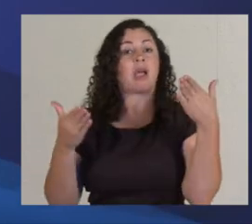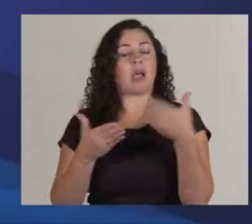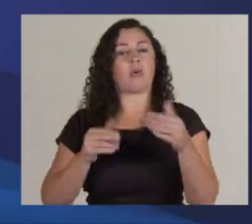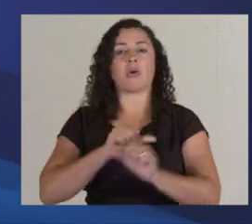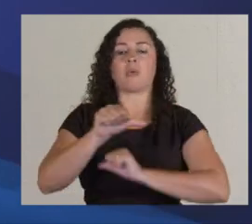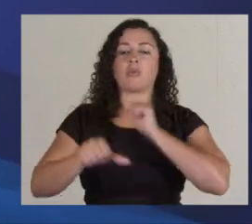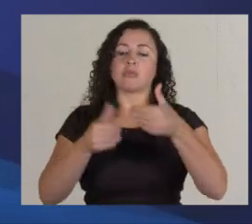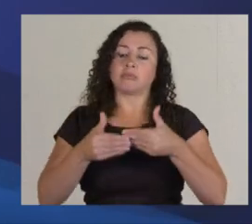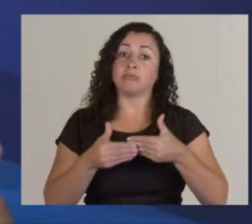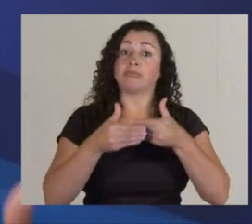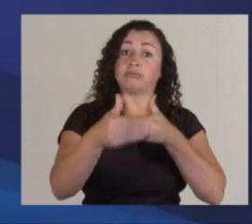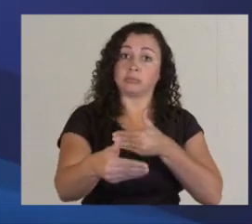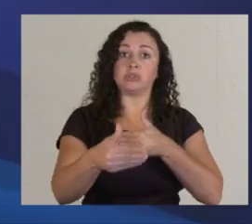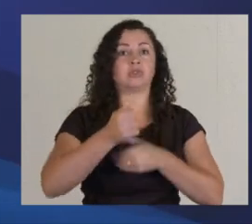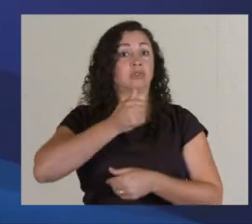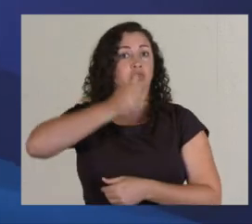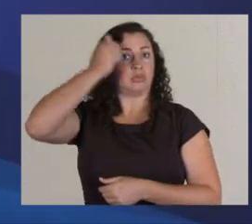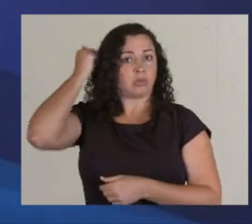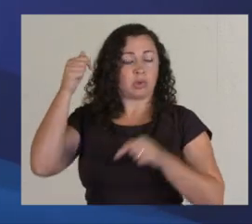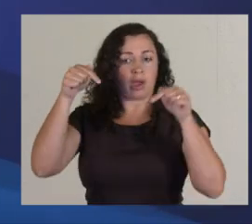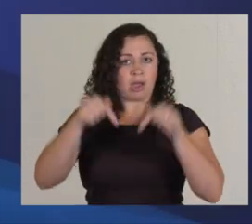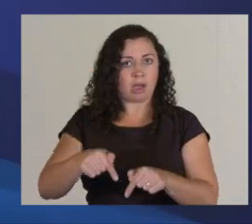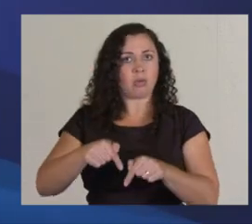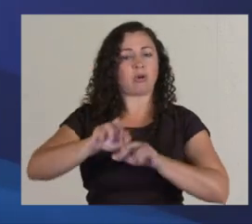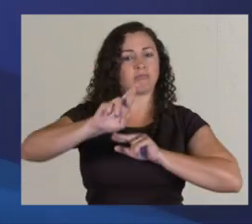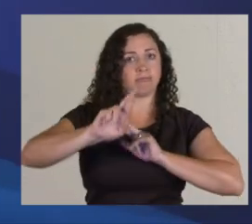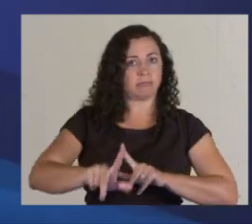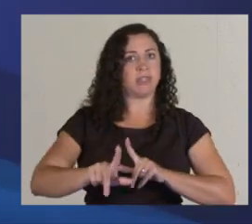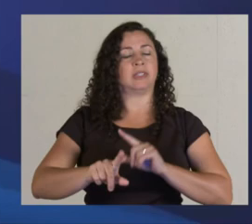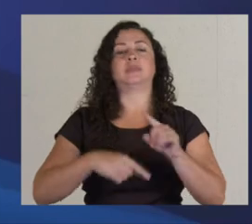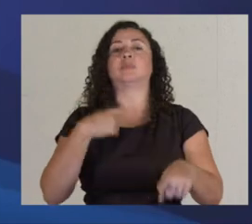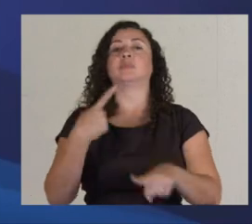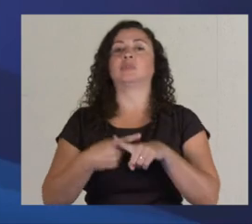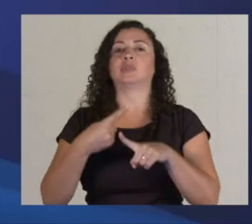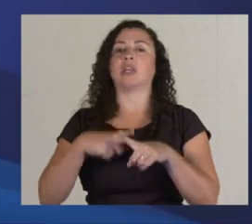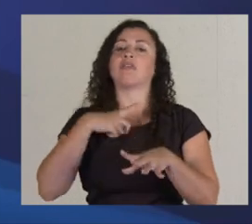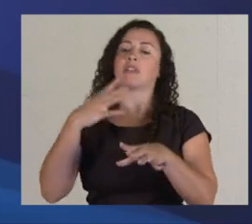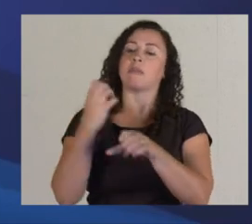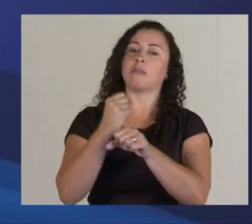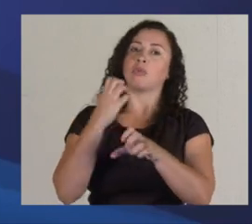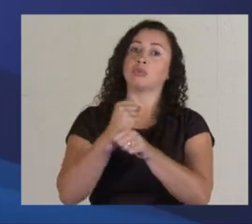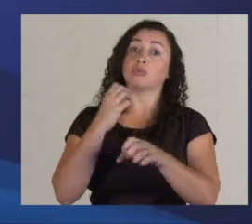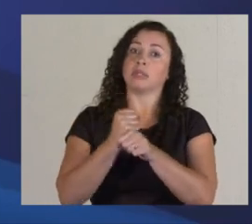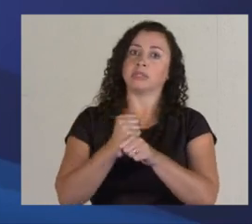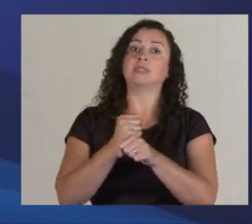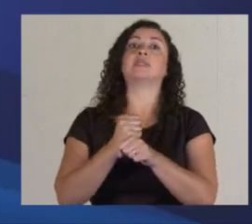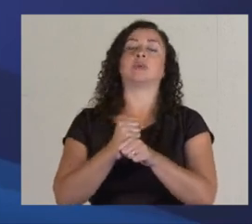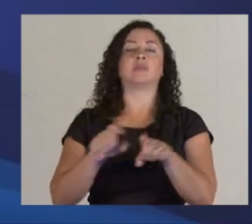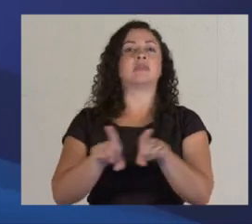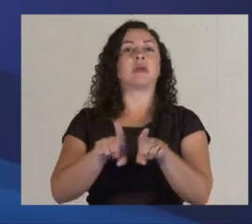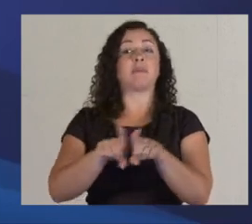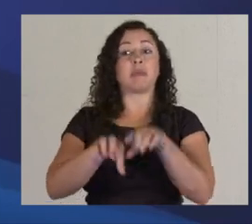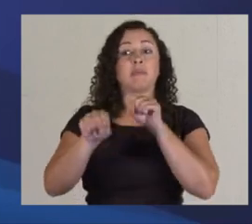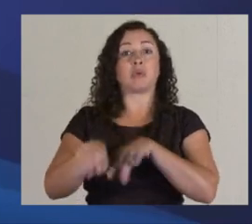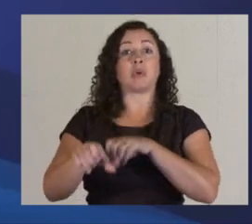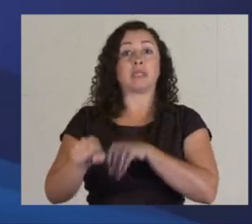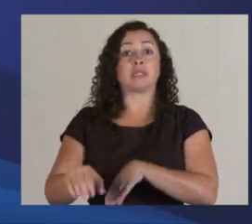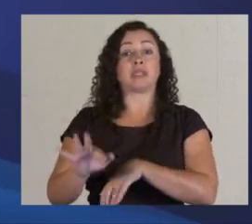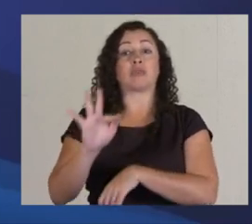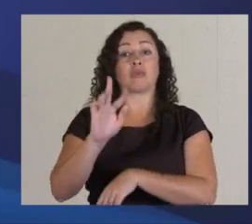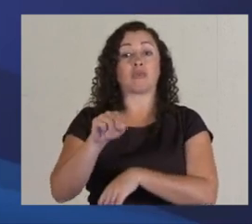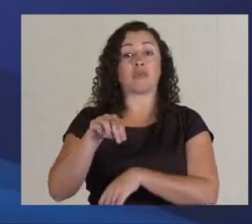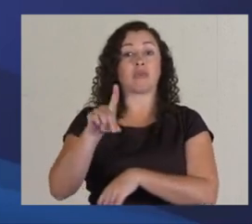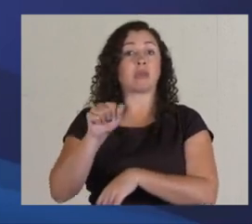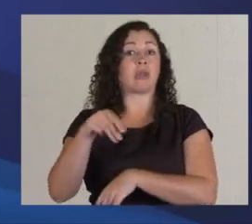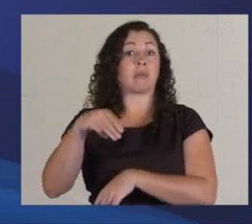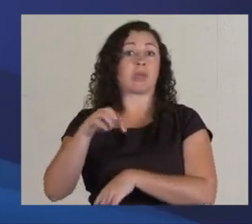é em relação ao vestibular vigente, é que nós vamos ter pontuação para o ensino fundamental 2, de 20